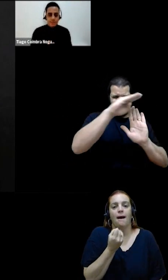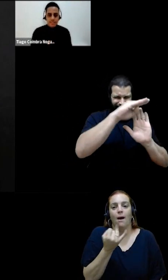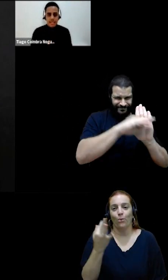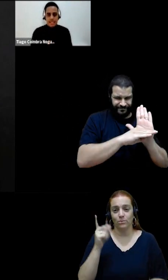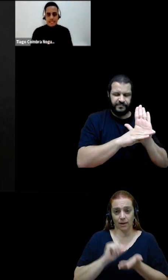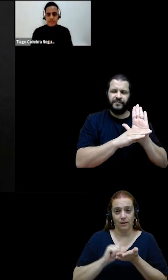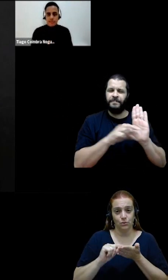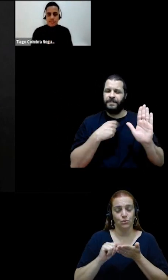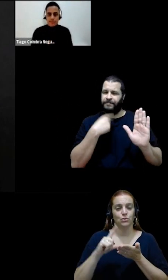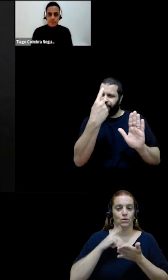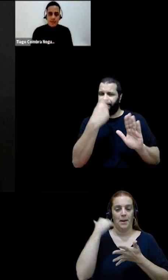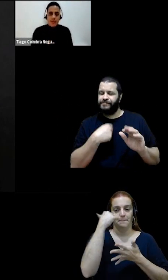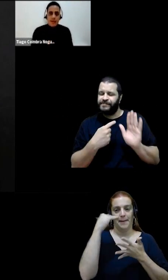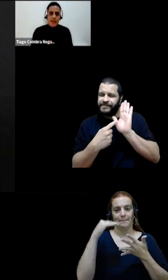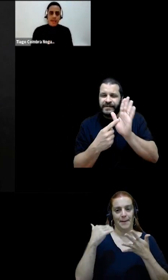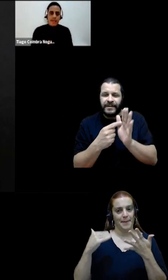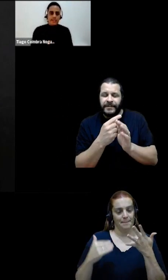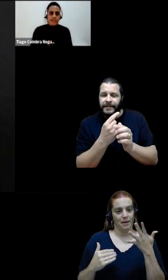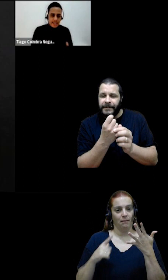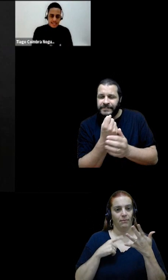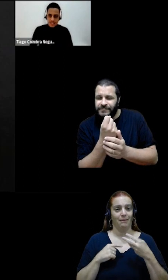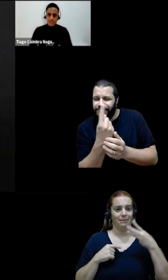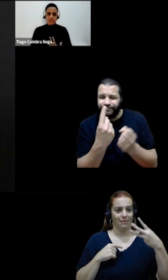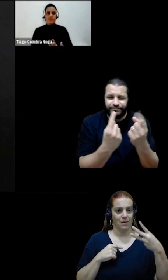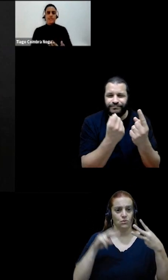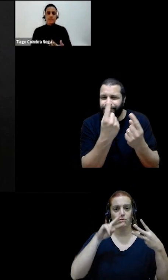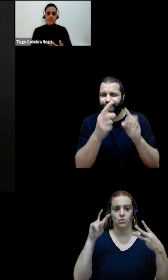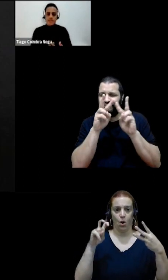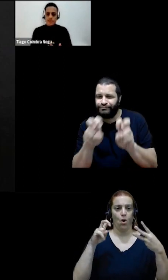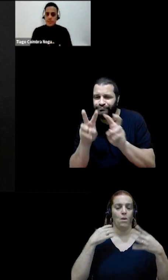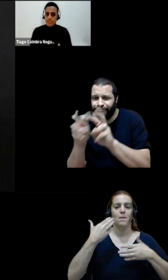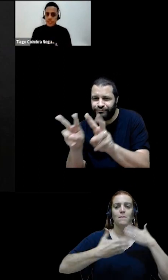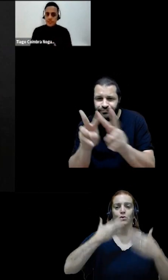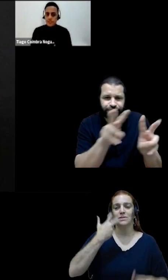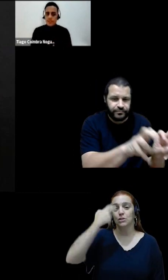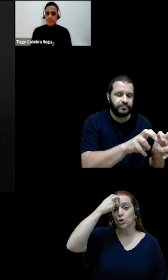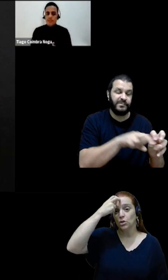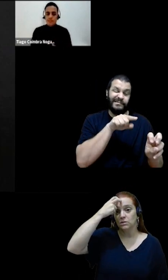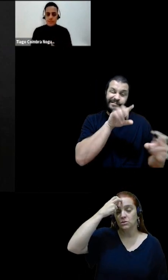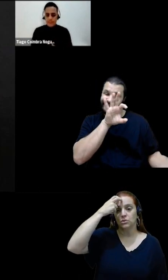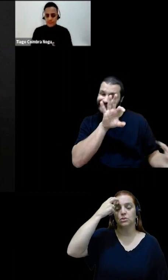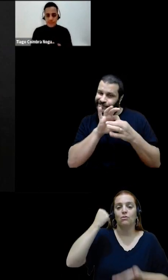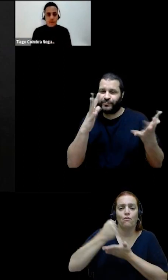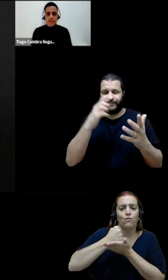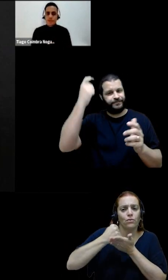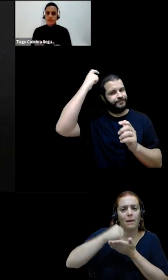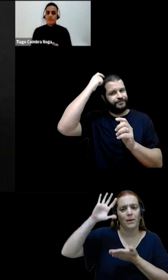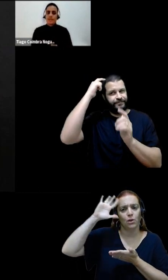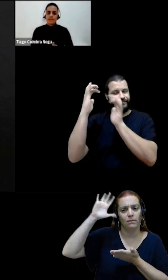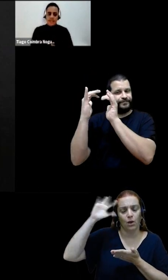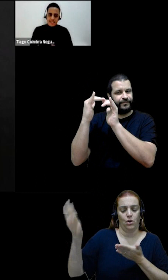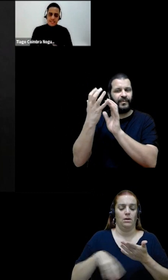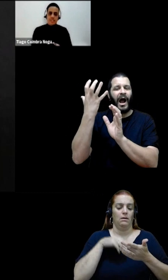artigos, né? Eles são divididos, tem 3 artigos abordando processos cognitivos e fundamentos